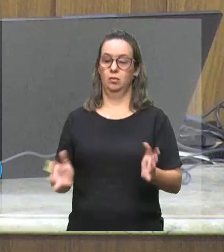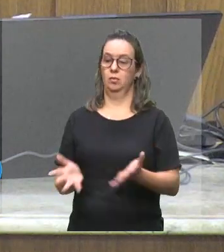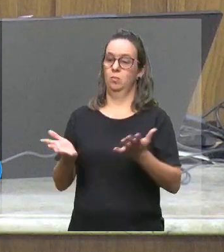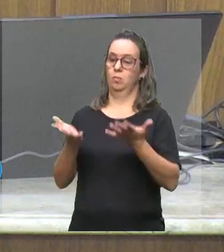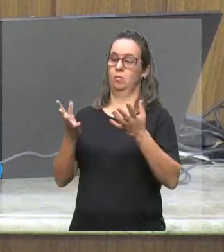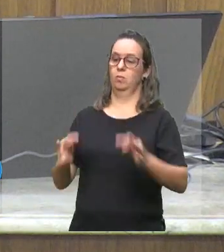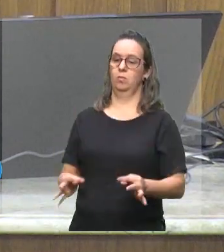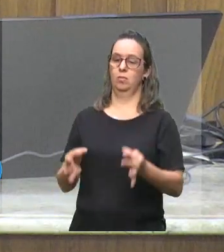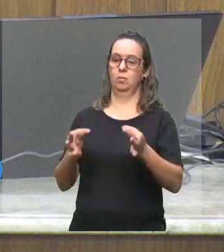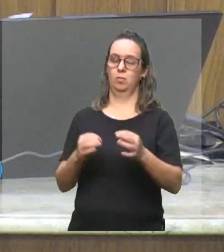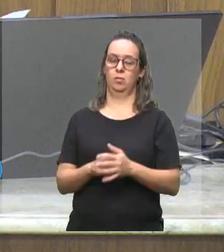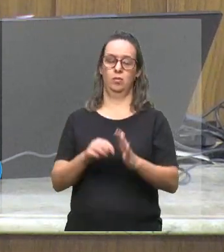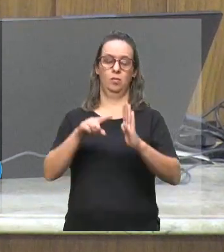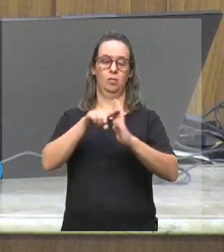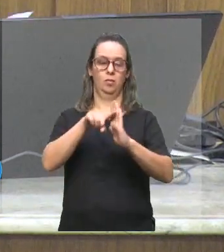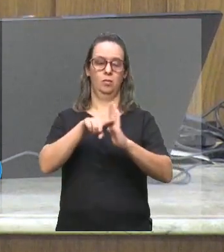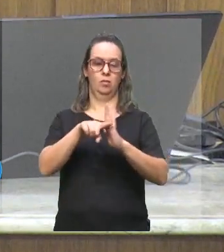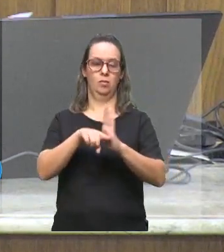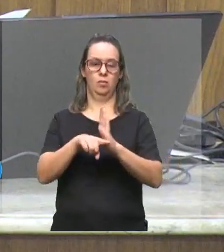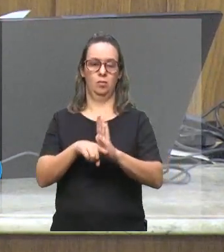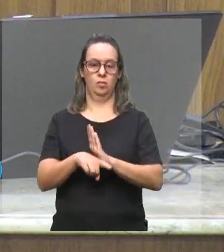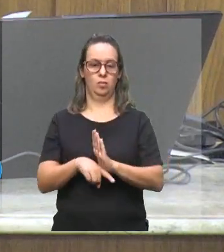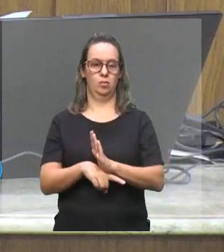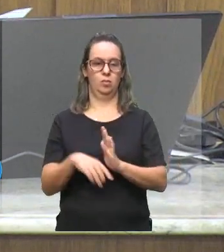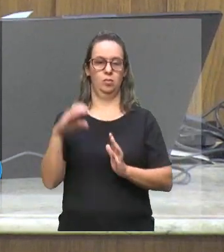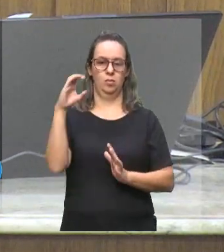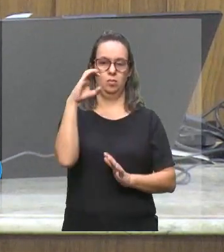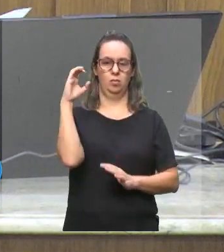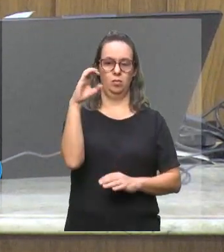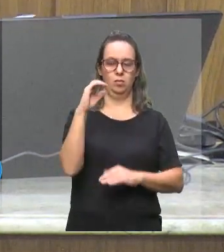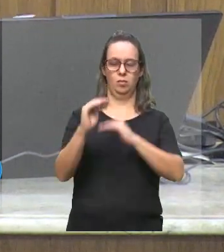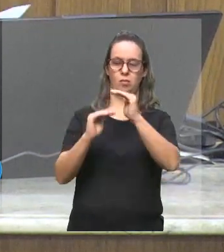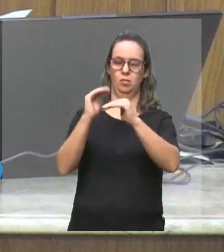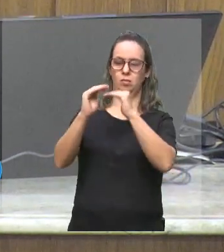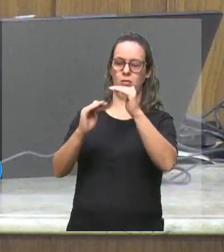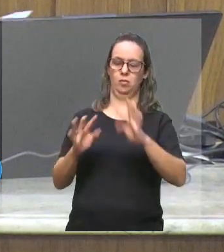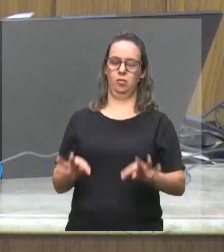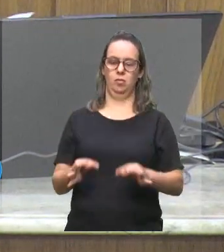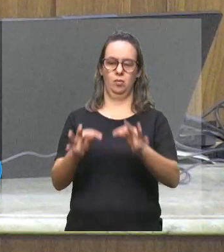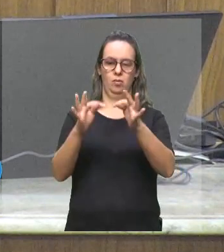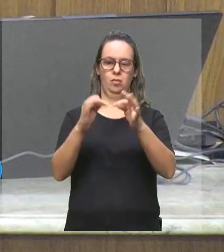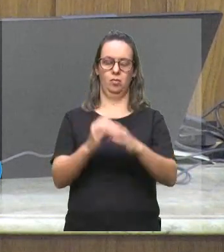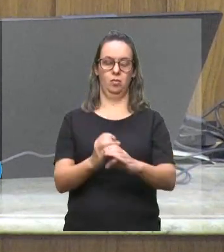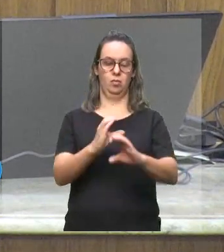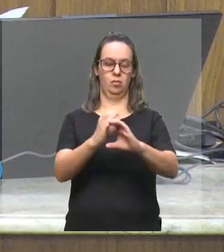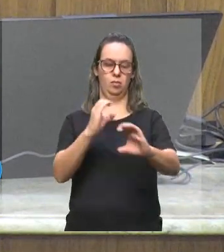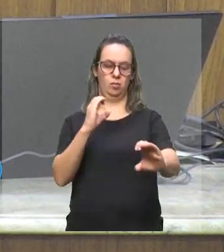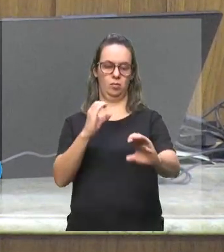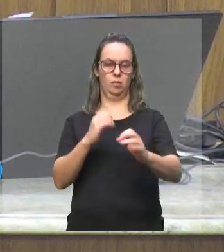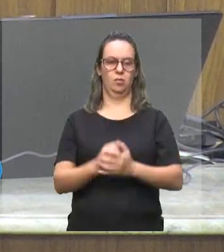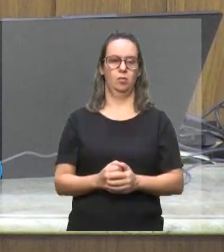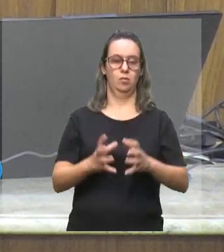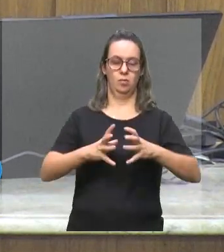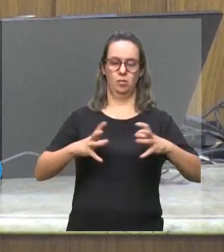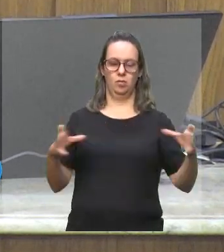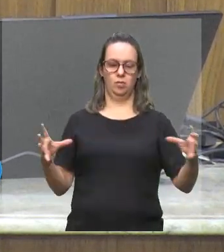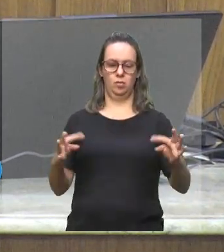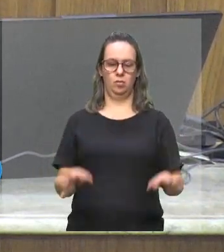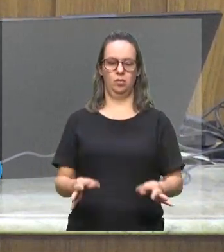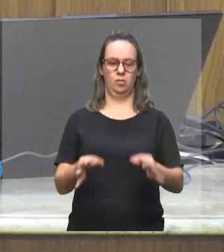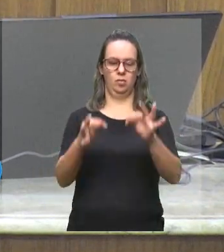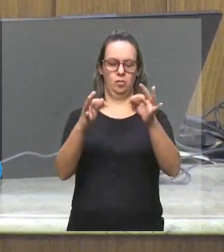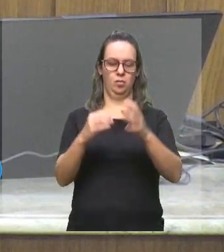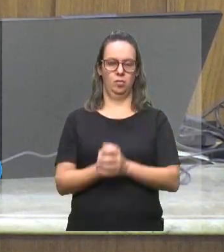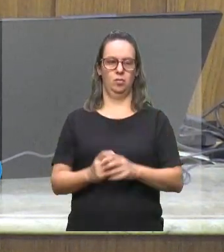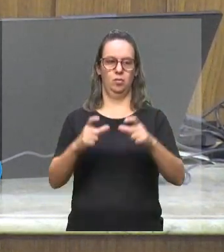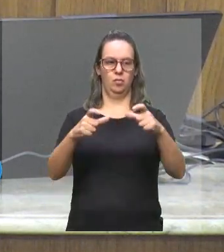pesquisa científica e tecnológica, ao desenvolvimento tecnológico, à engenharia não rotineira e à extensão tecnológica em